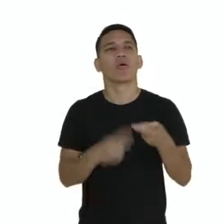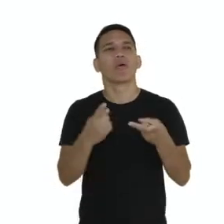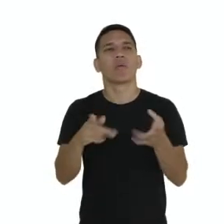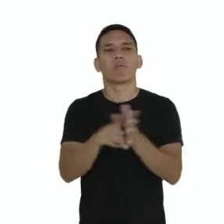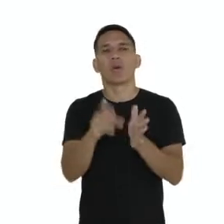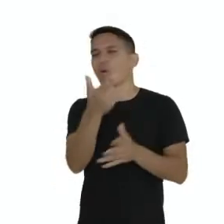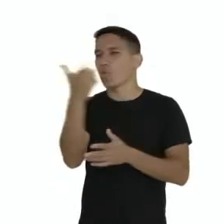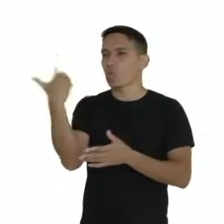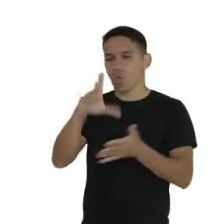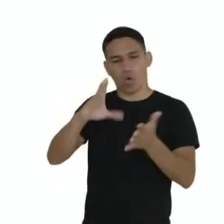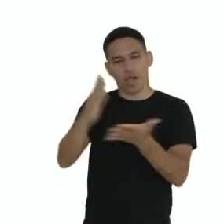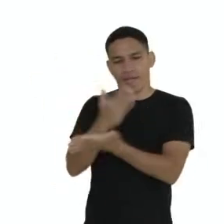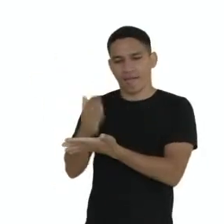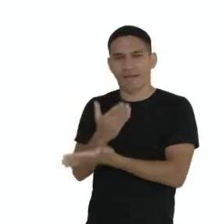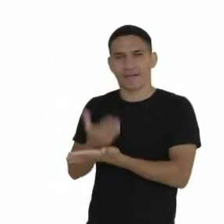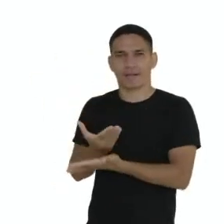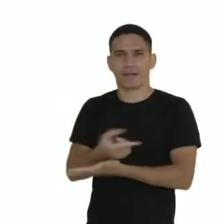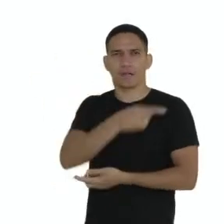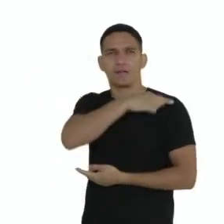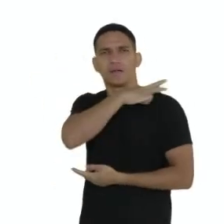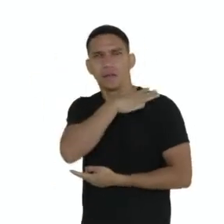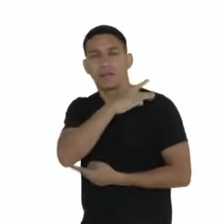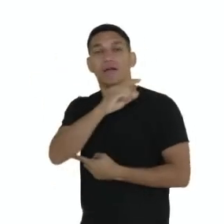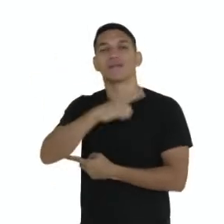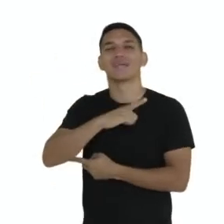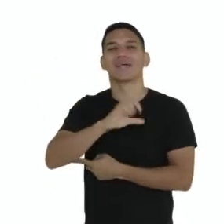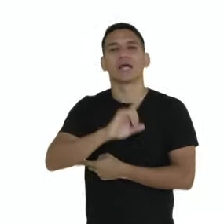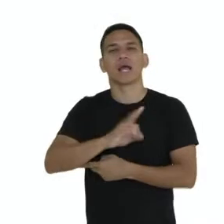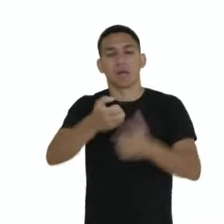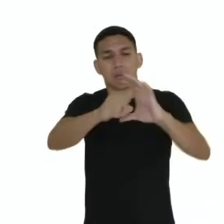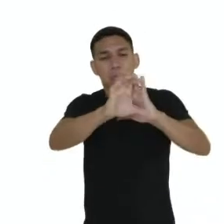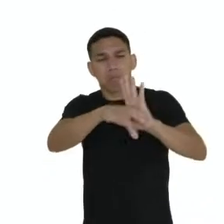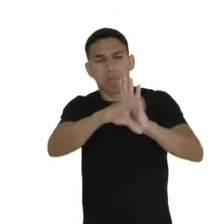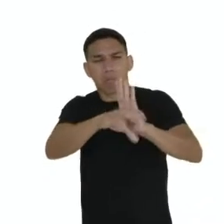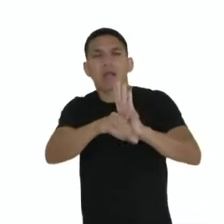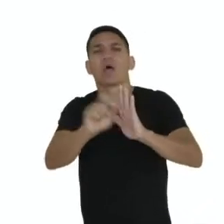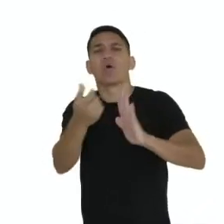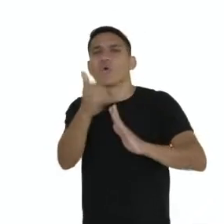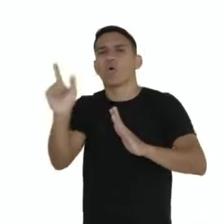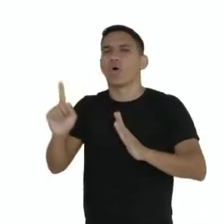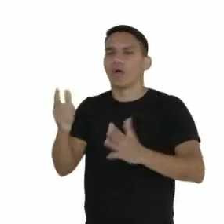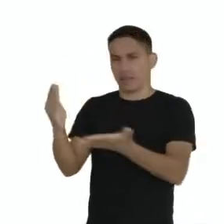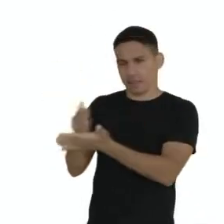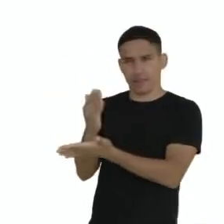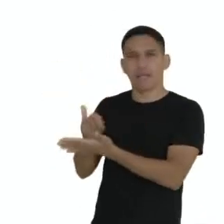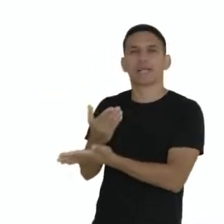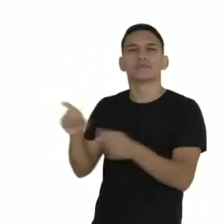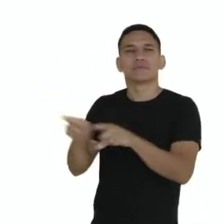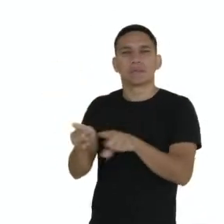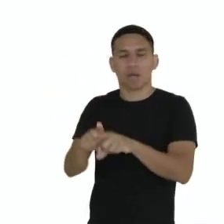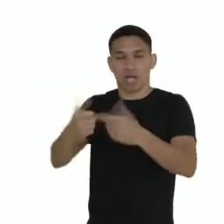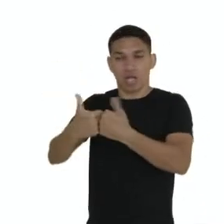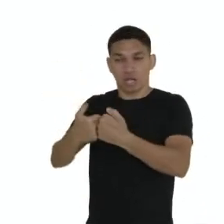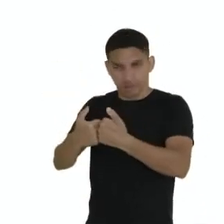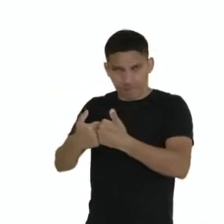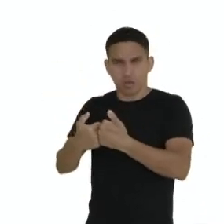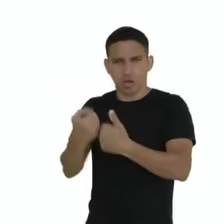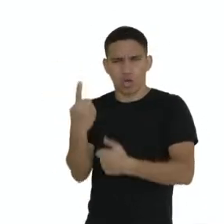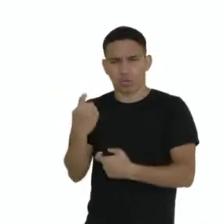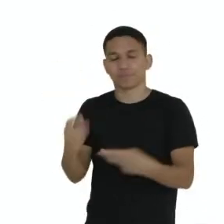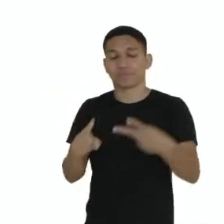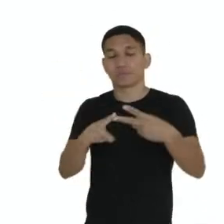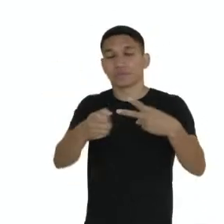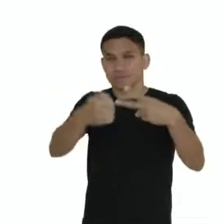exemplo, alguns livros de ensino médio, tem uma definição do Paulo Eno, de um livro de física de volume único, que diz o